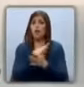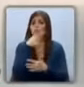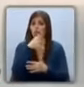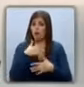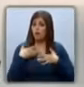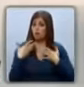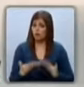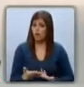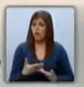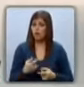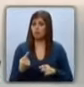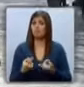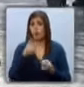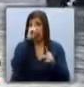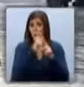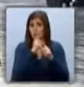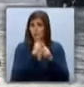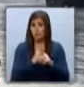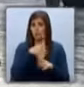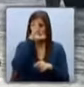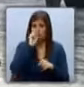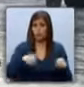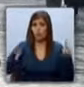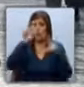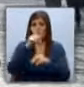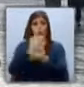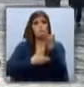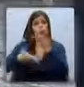novo governo de Atenas é trocar as obrigações atuais por obrigações perpétuas, ou seja, o país não amortizava a dívida ao